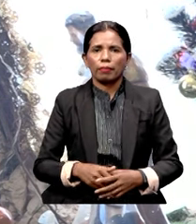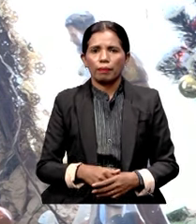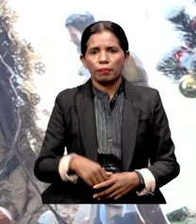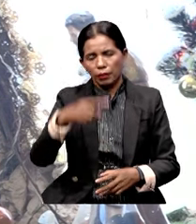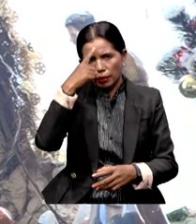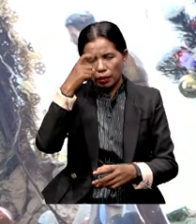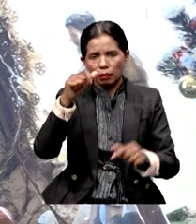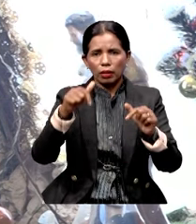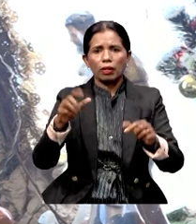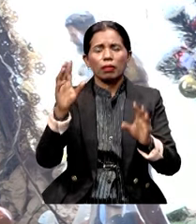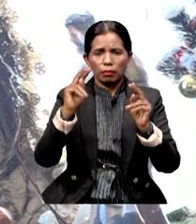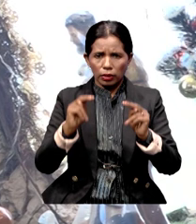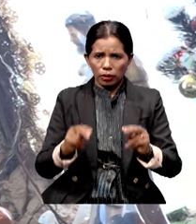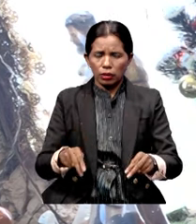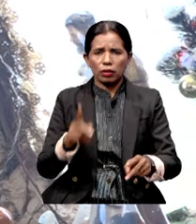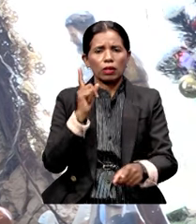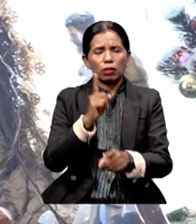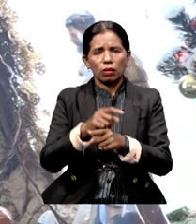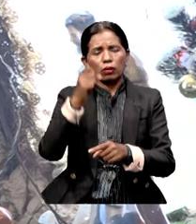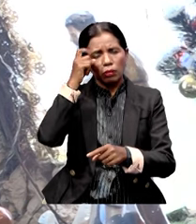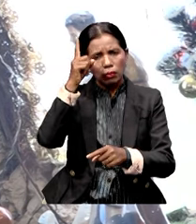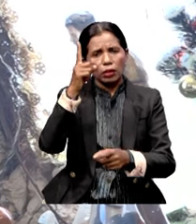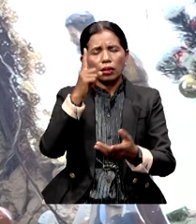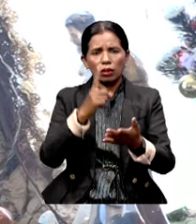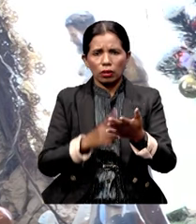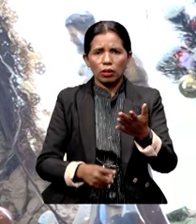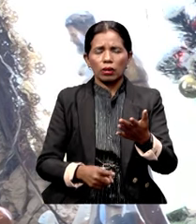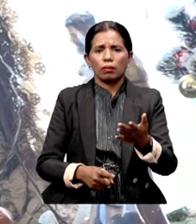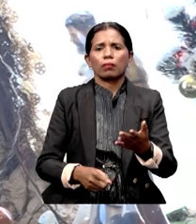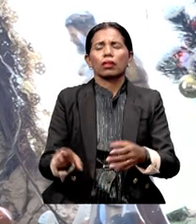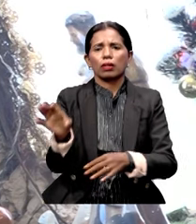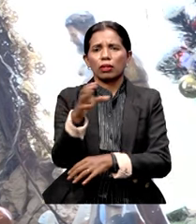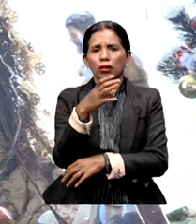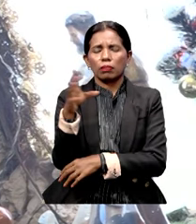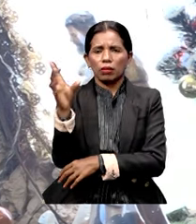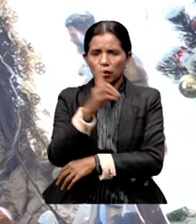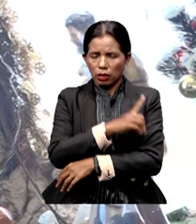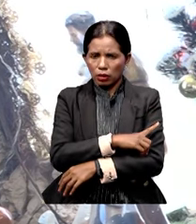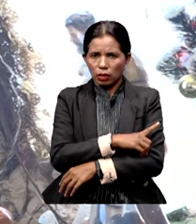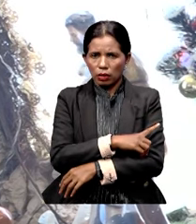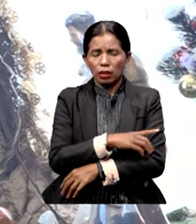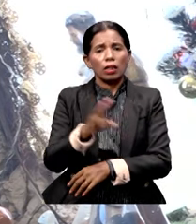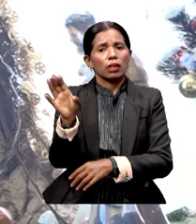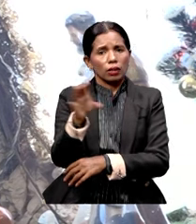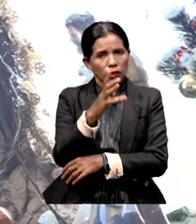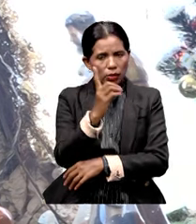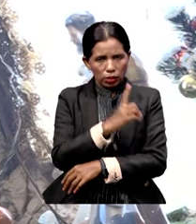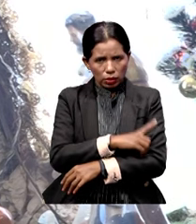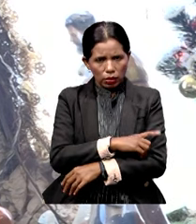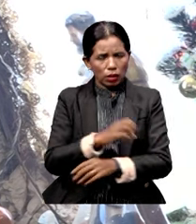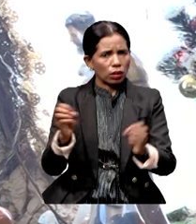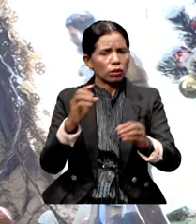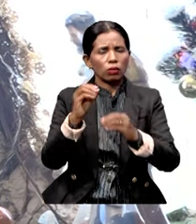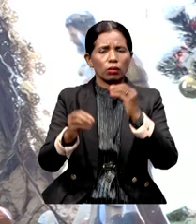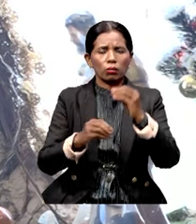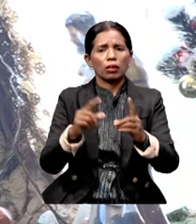Tane precisa duni atu compreende sentido klean husi celebração Natal. Natal la significa li